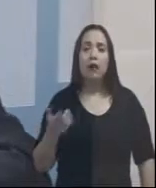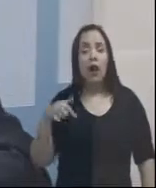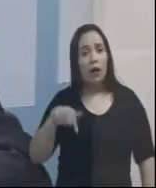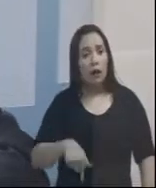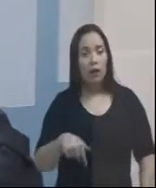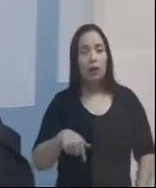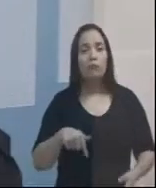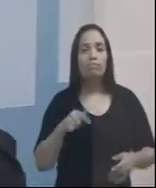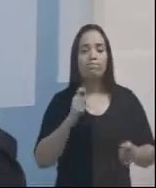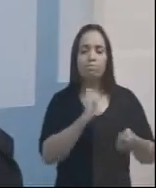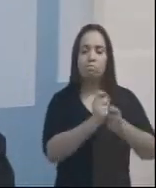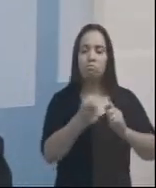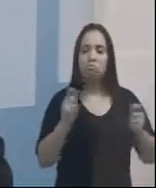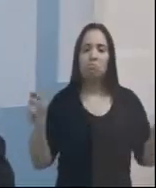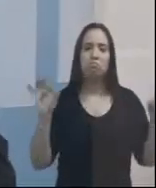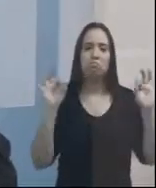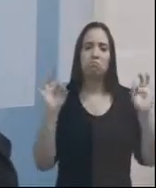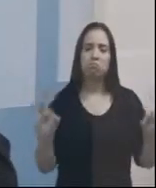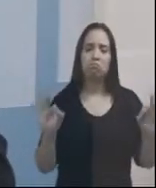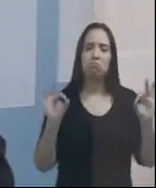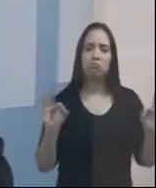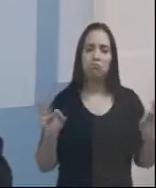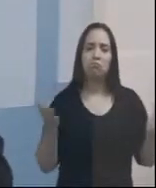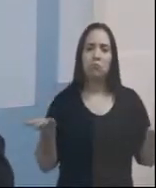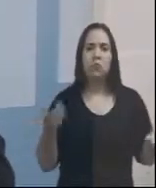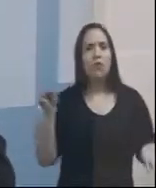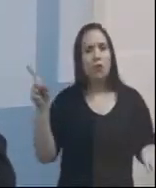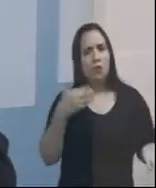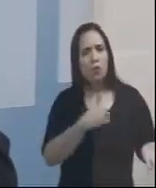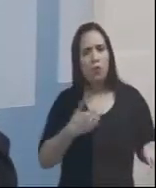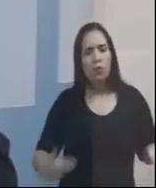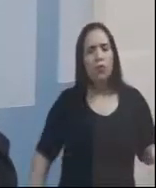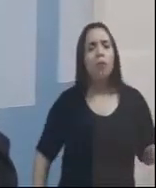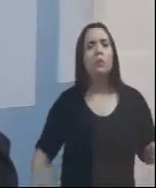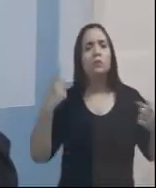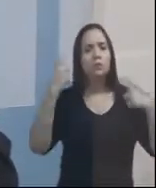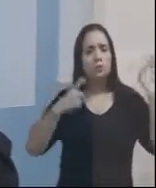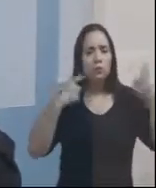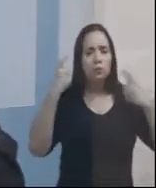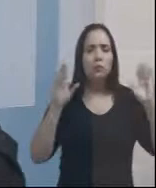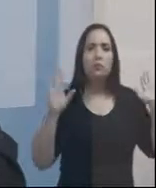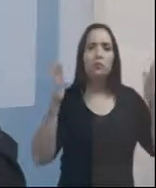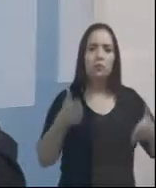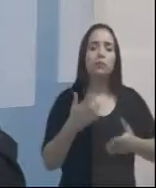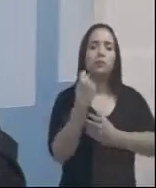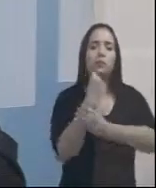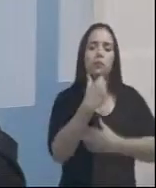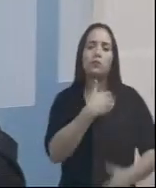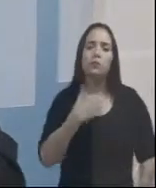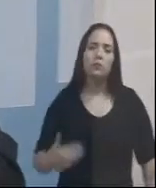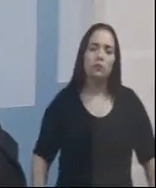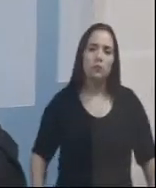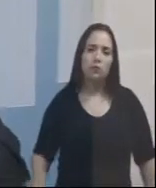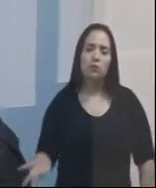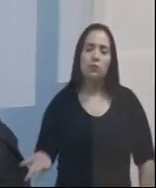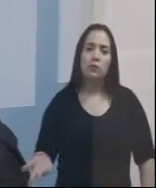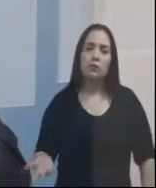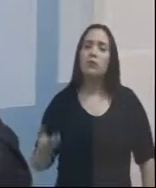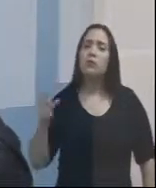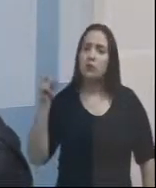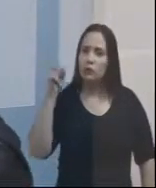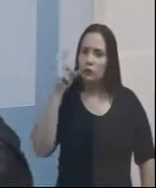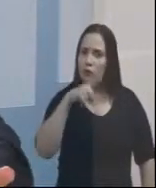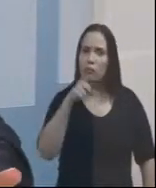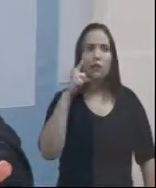estado rigorosamente em dia, e o governo ainda investindo em segurança pública. Né? Isso aí é